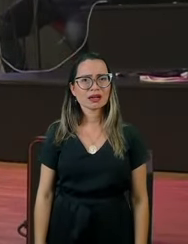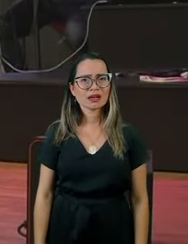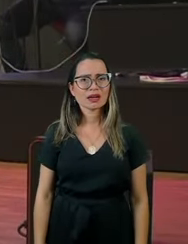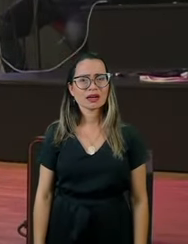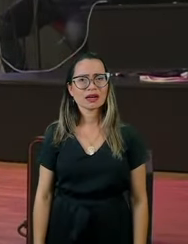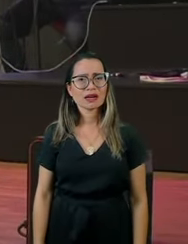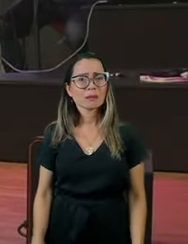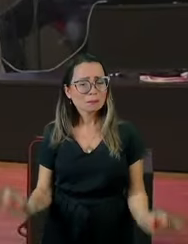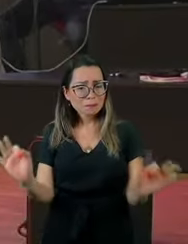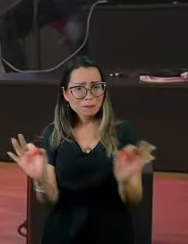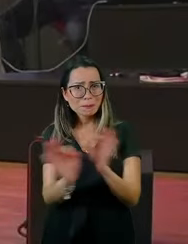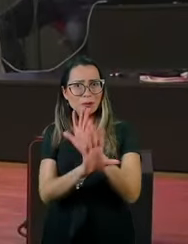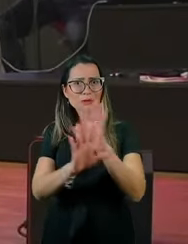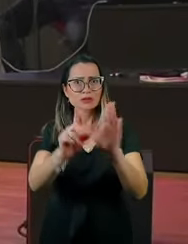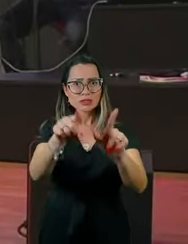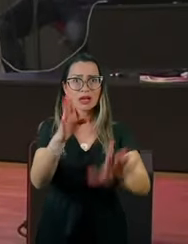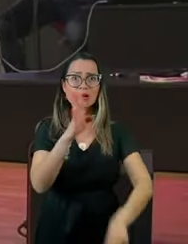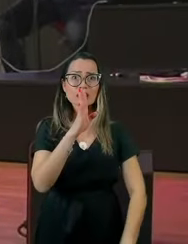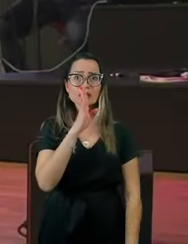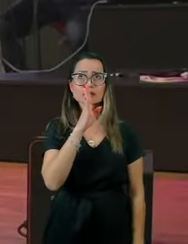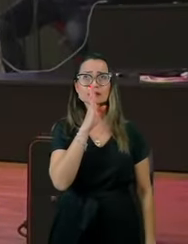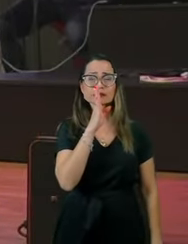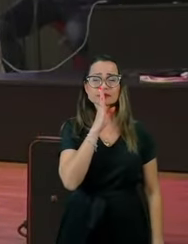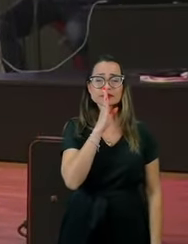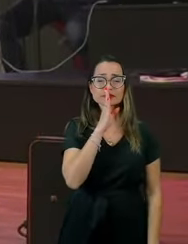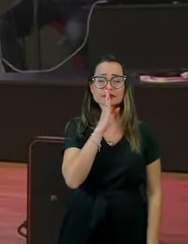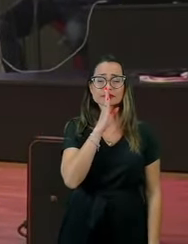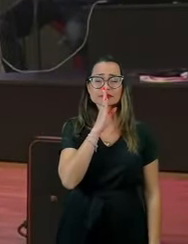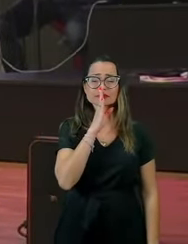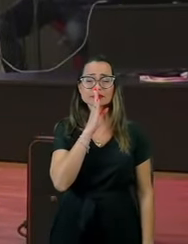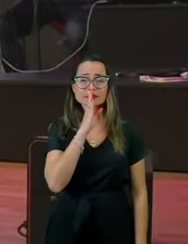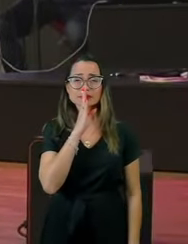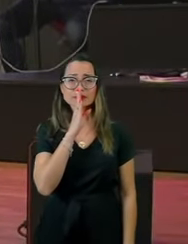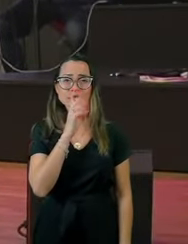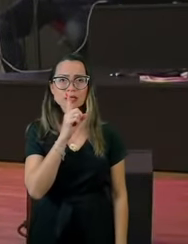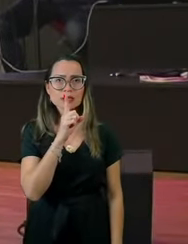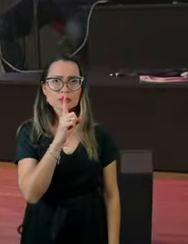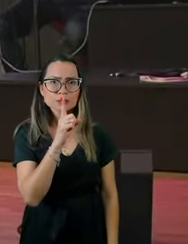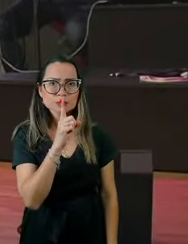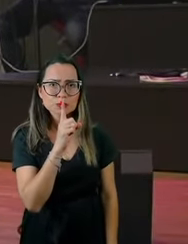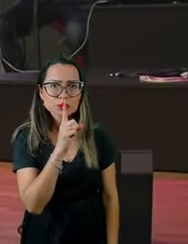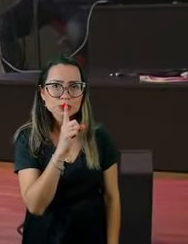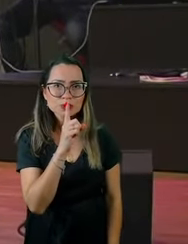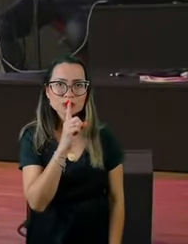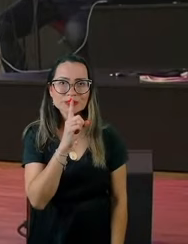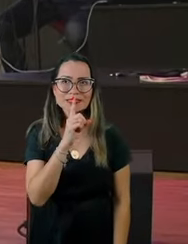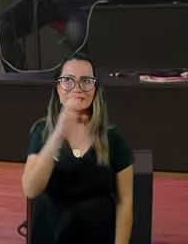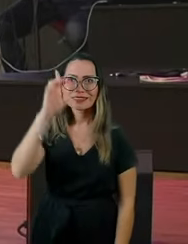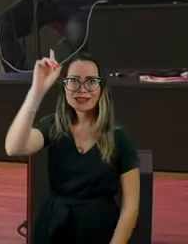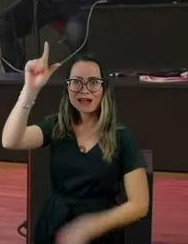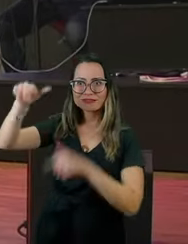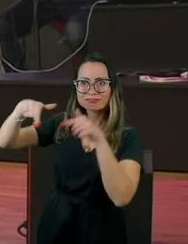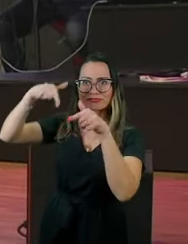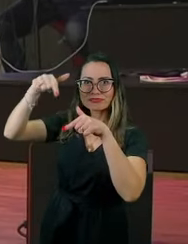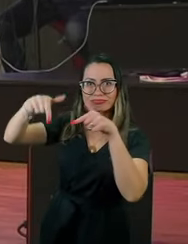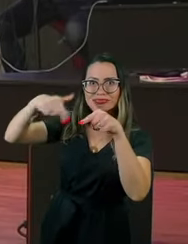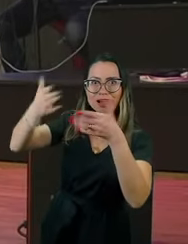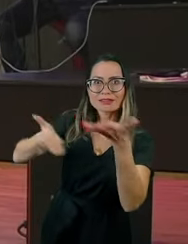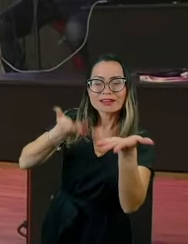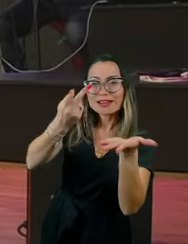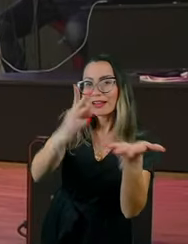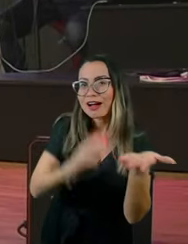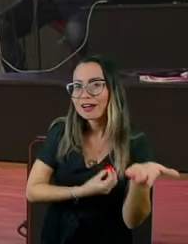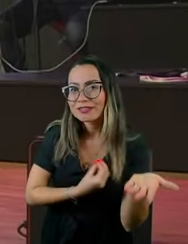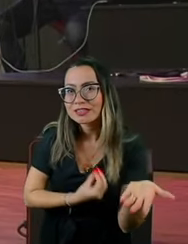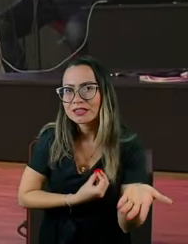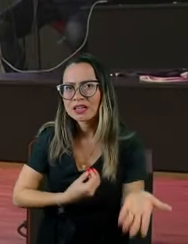Só faça uma coisa, fique calado. Fique calado. E deixa Deus agir por você. Nunca foi sobre